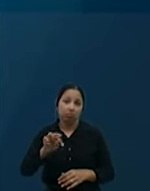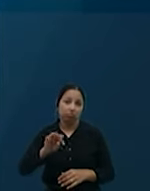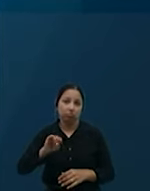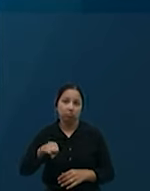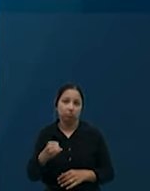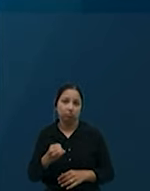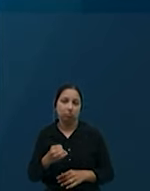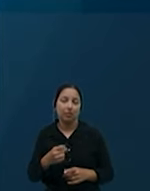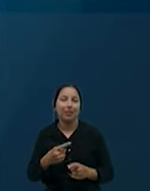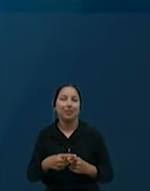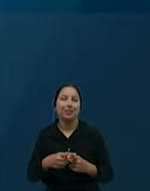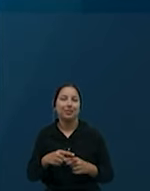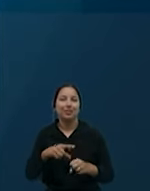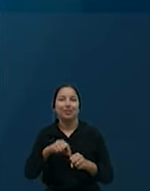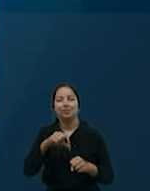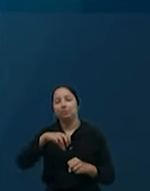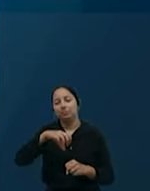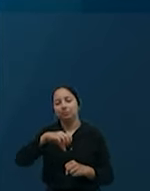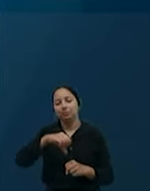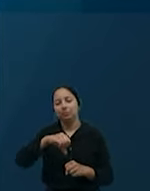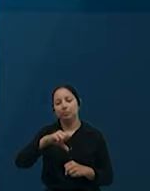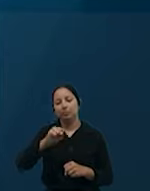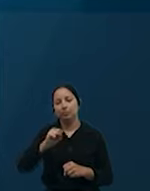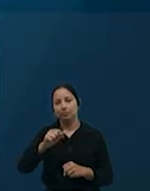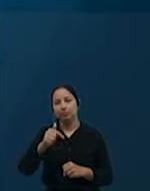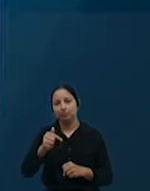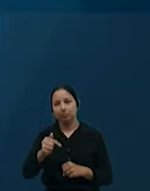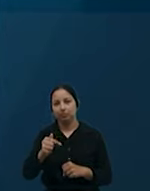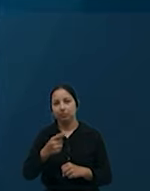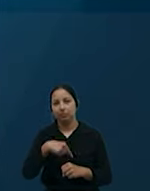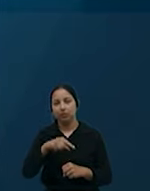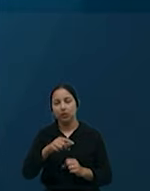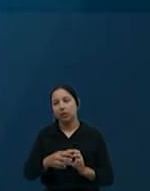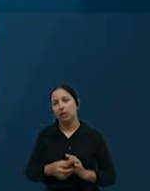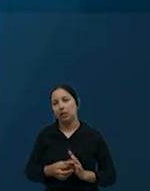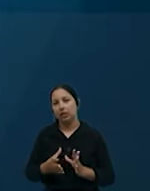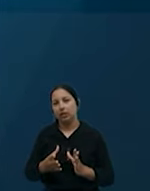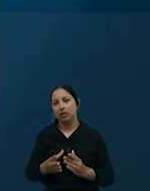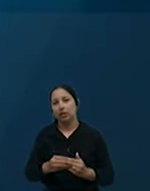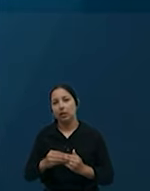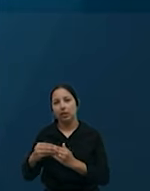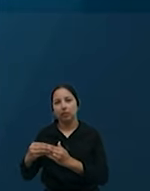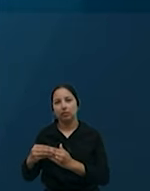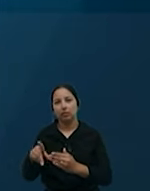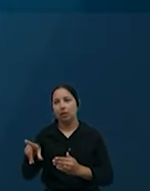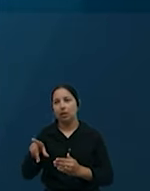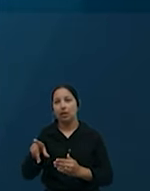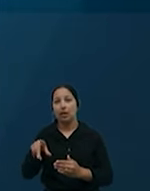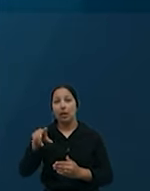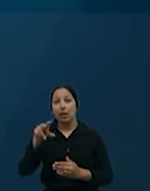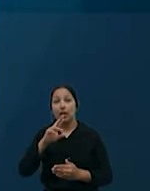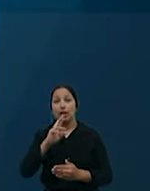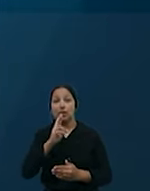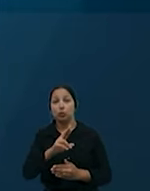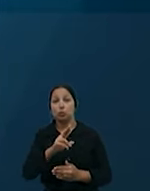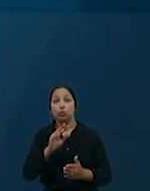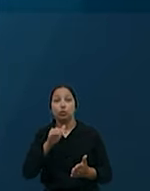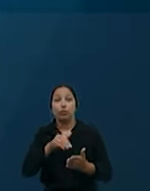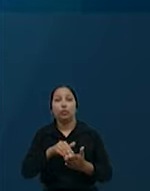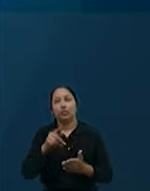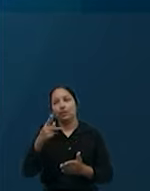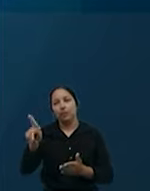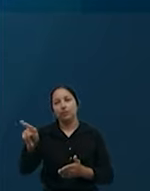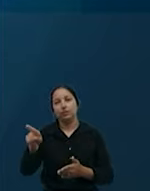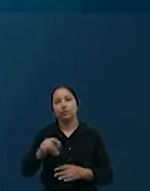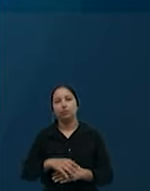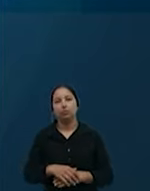do 987, nós estaremos delegando aos tribunais locais a última palavra sobre o RDR. Né?